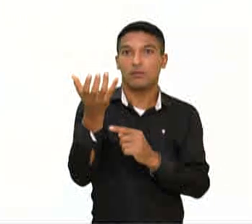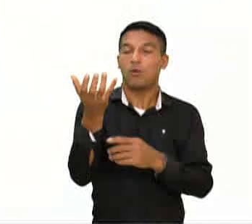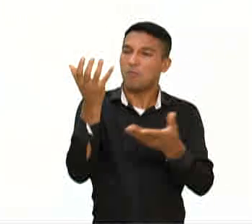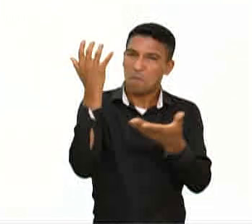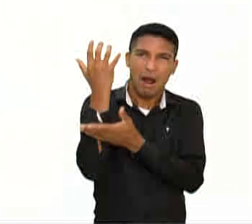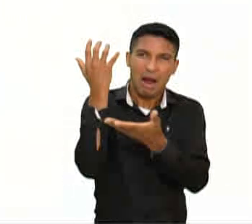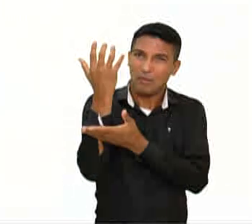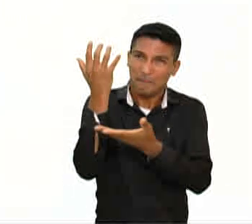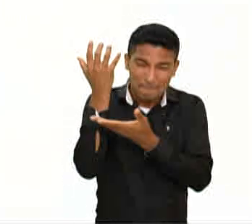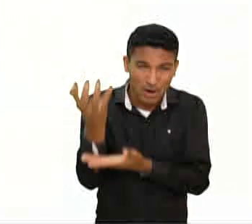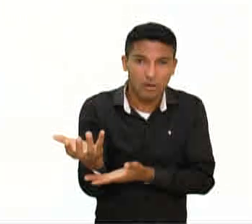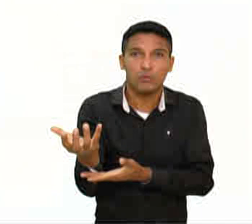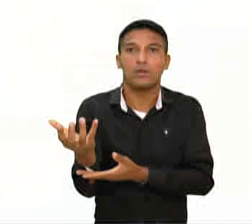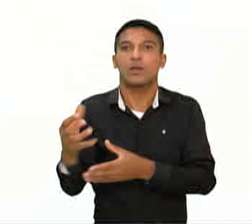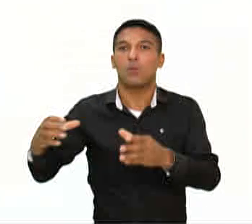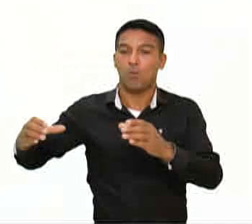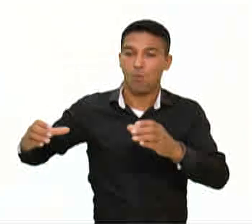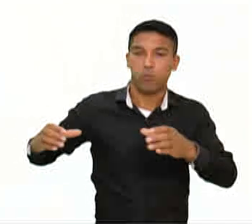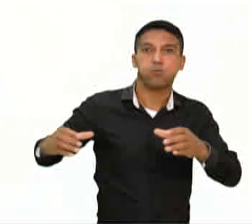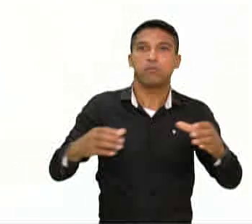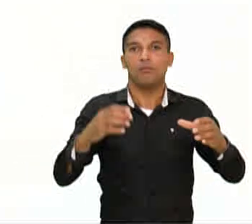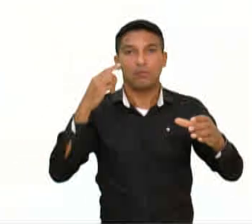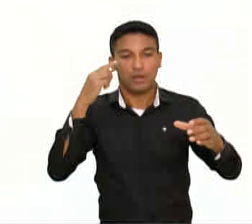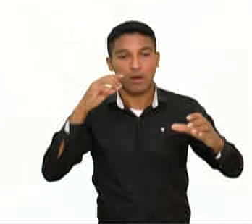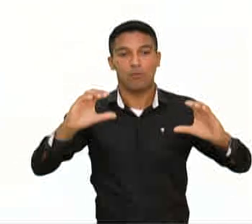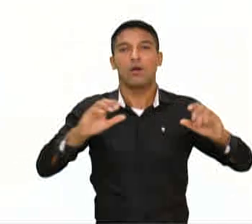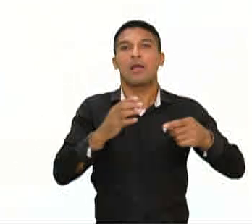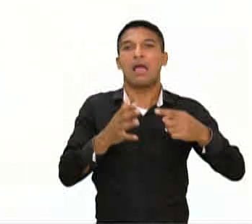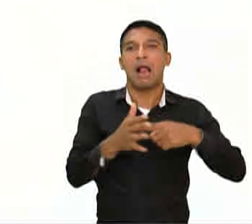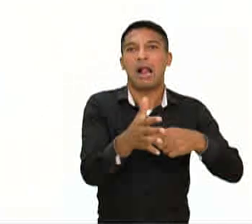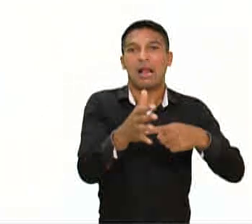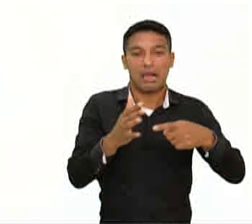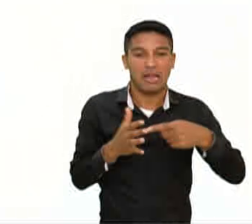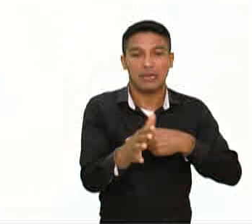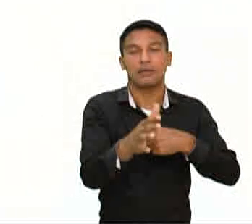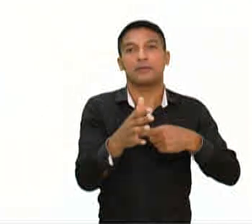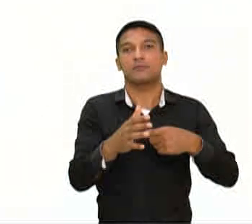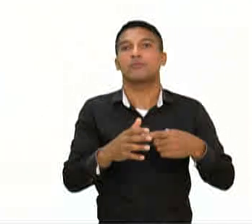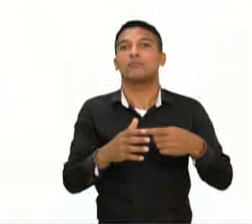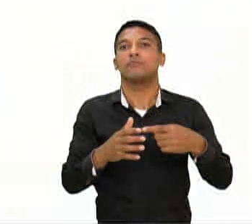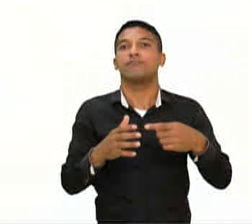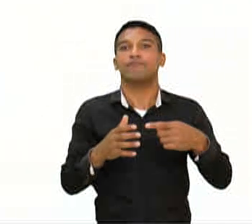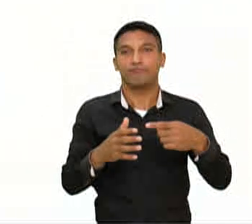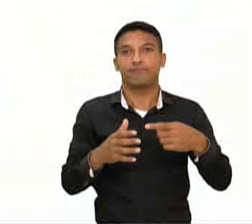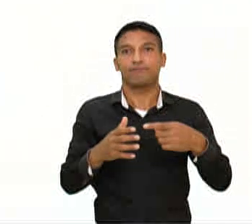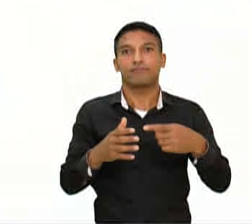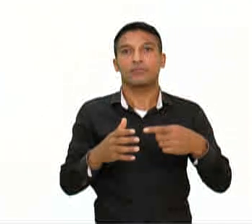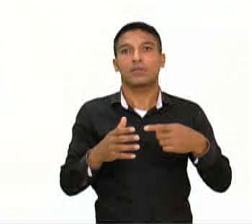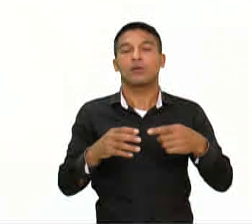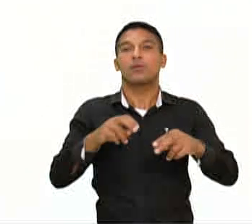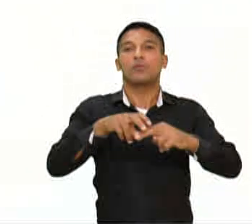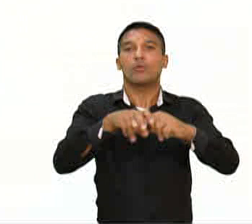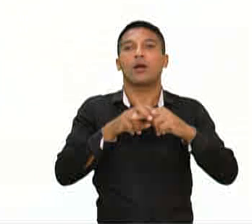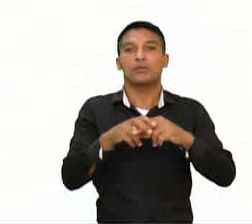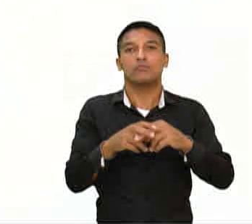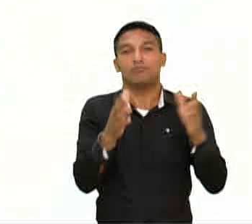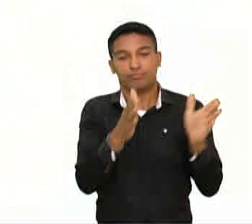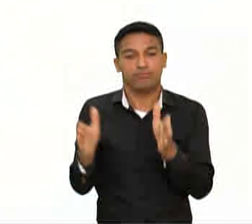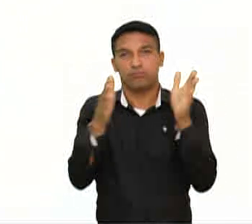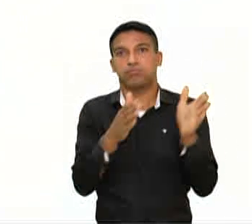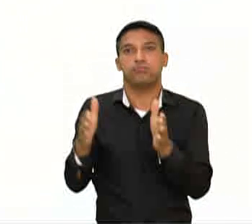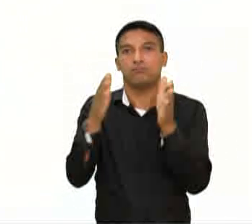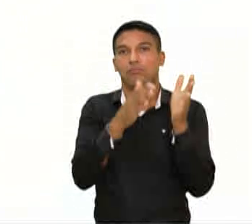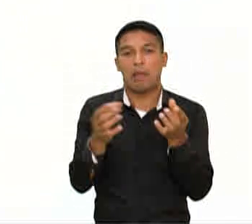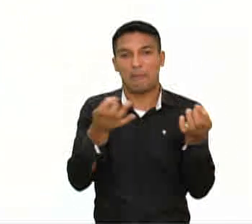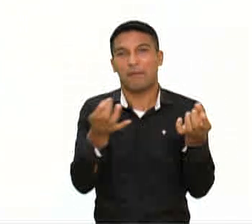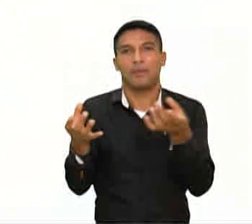A metade a respeito da mata da araucária assinale a alternativa correta. Letra A. Até os anos de 1960, quando